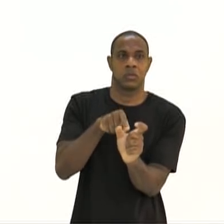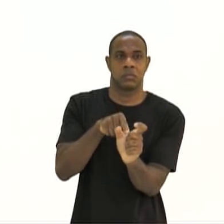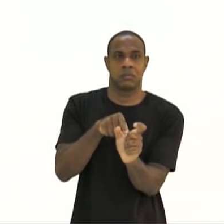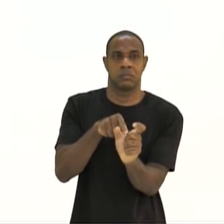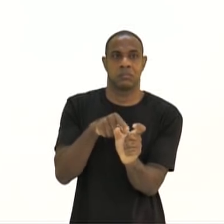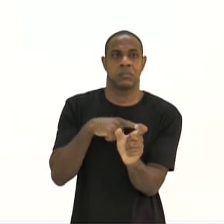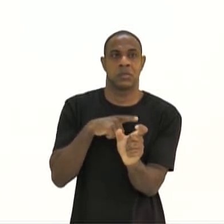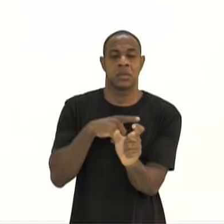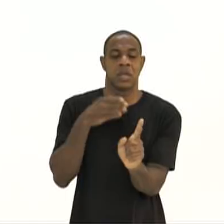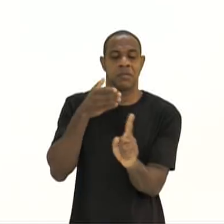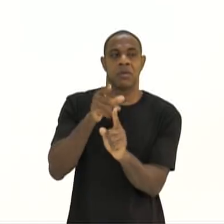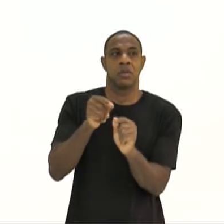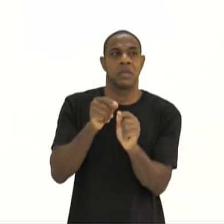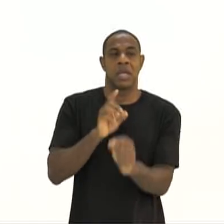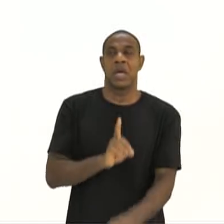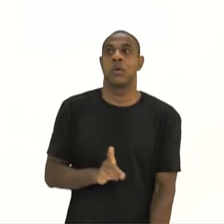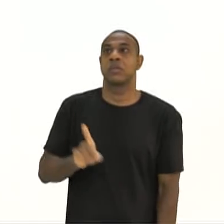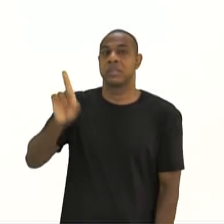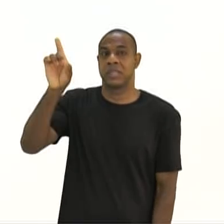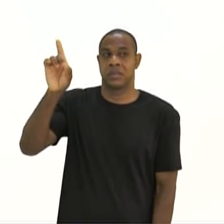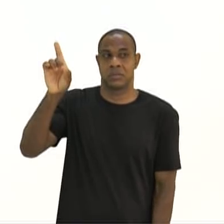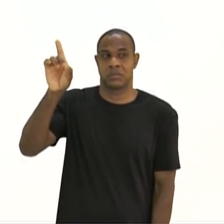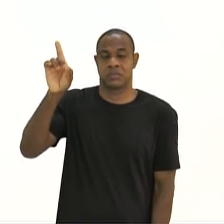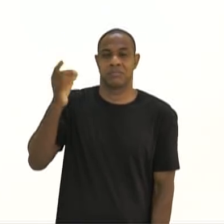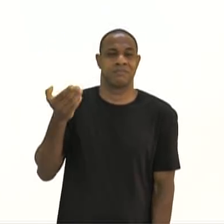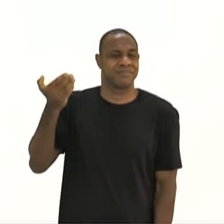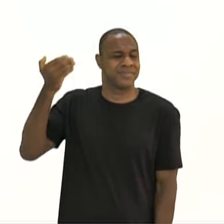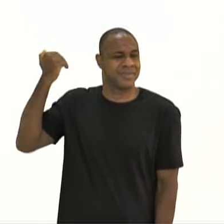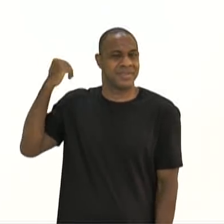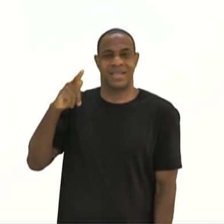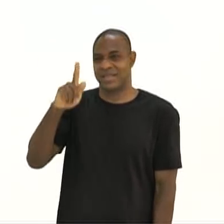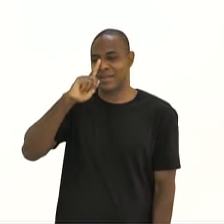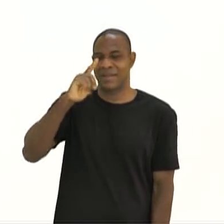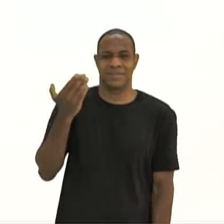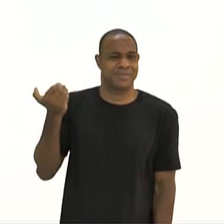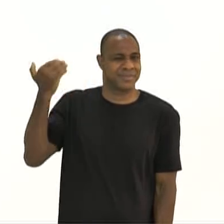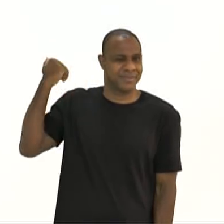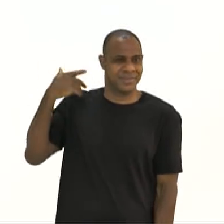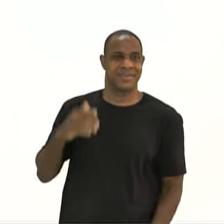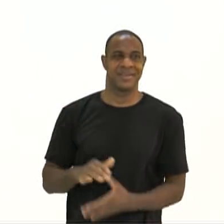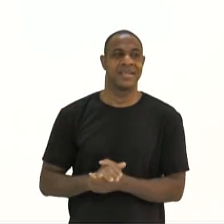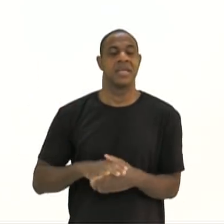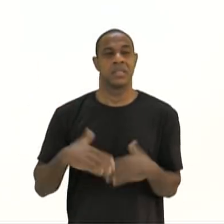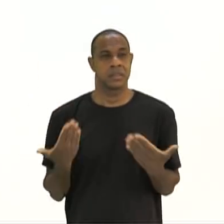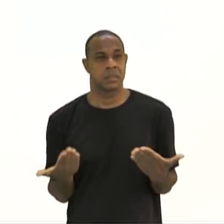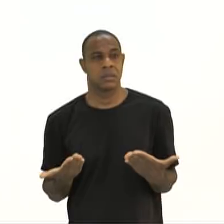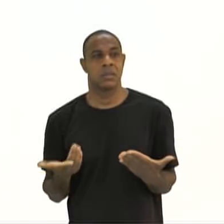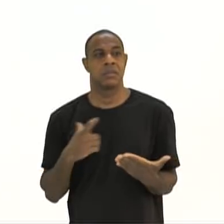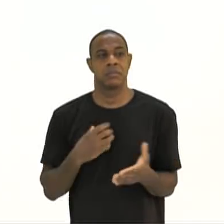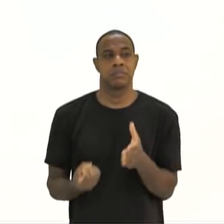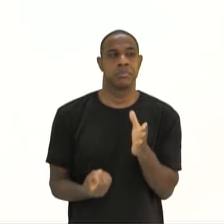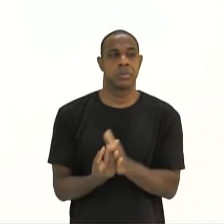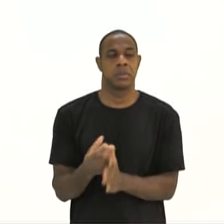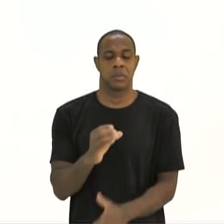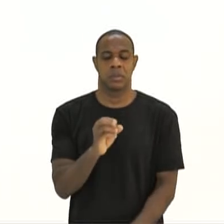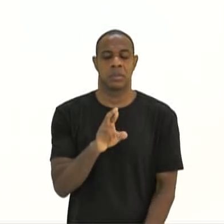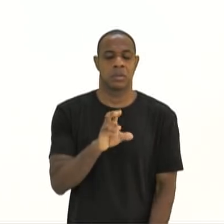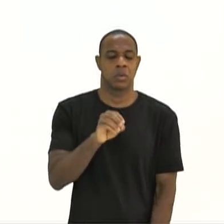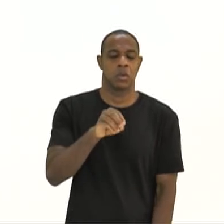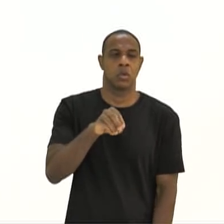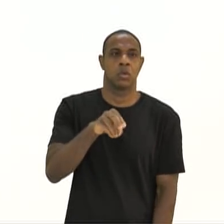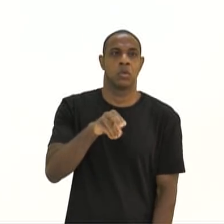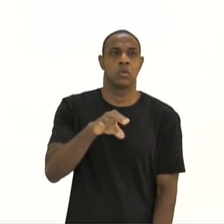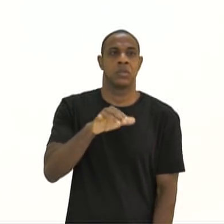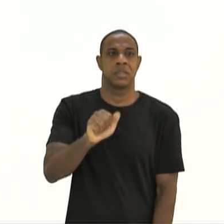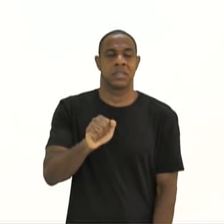também se refere ao deus do tempo, né? Lá na mitologia grega, Cronos é o deus do tempo. Então, gerou aí a palavra crônica, que traz